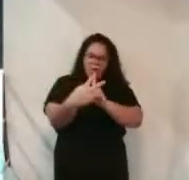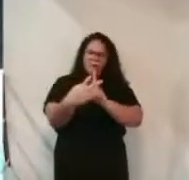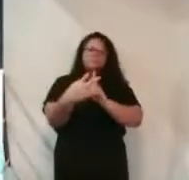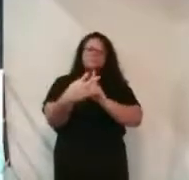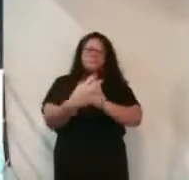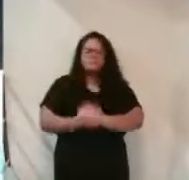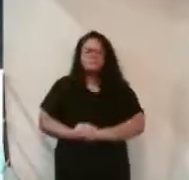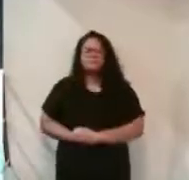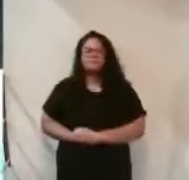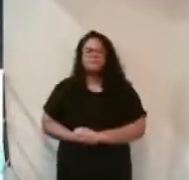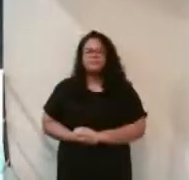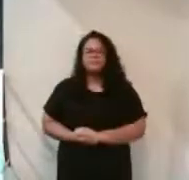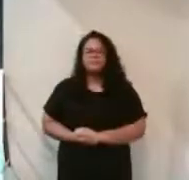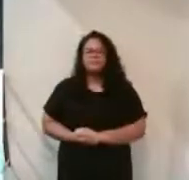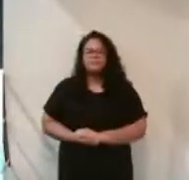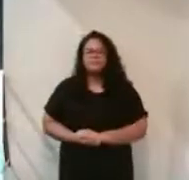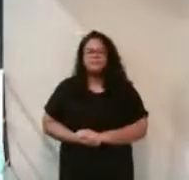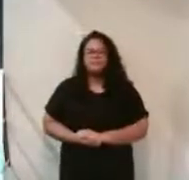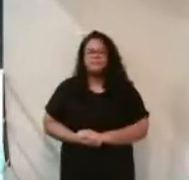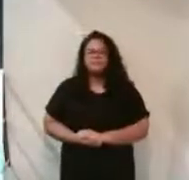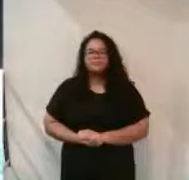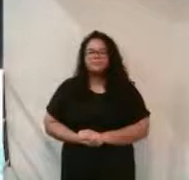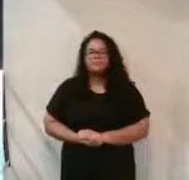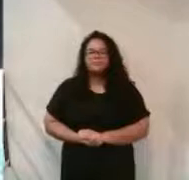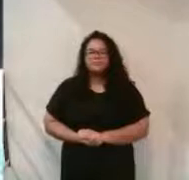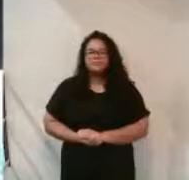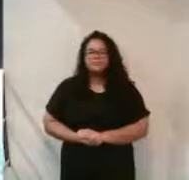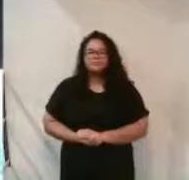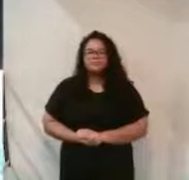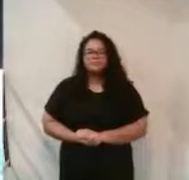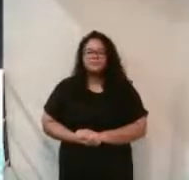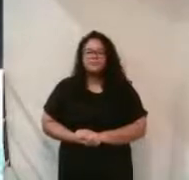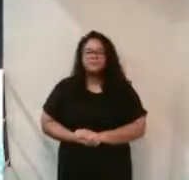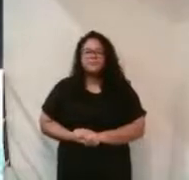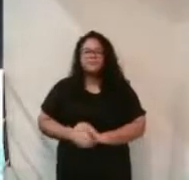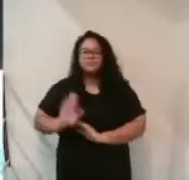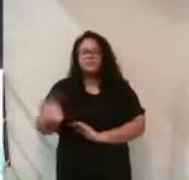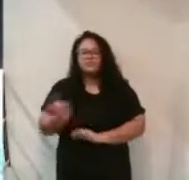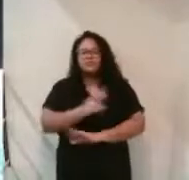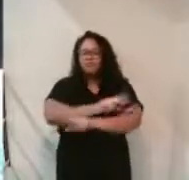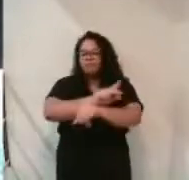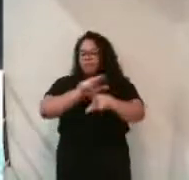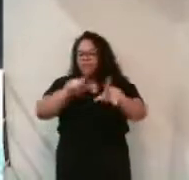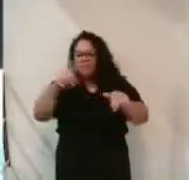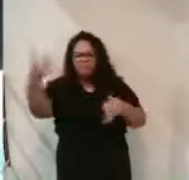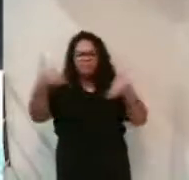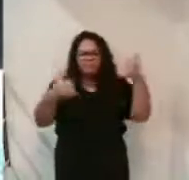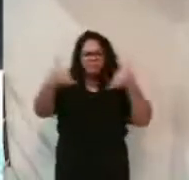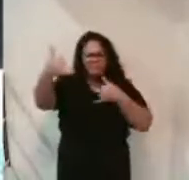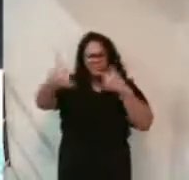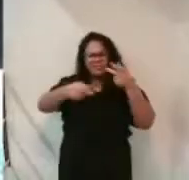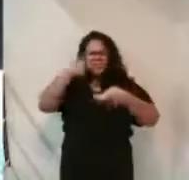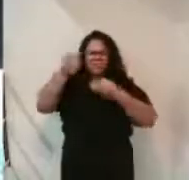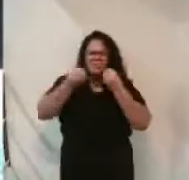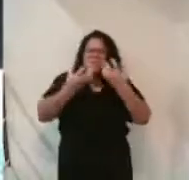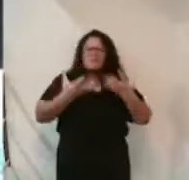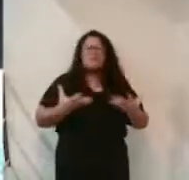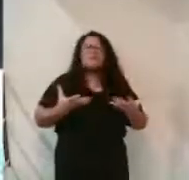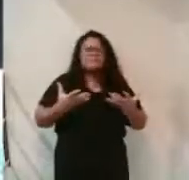Bem, nós temos recebido muitos elogios, né? E é por isso que o Ministério Público, aqui na figura da